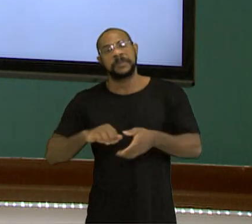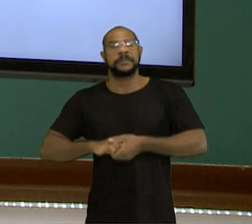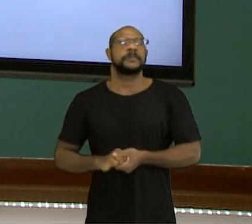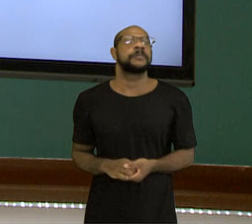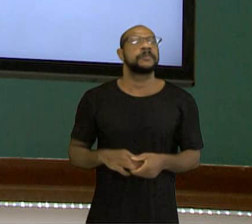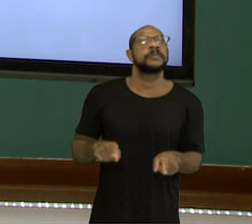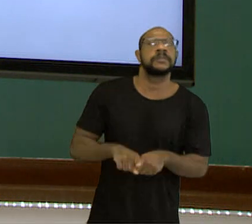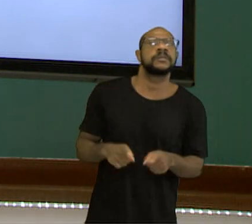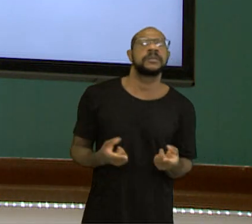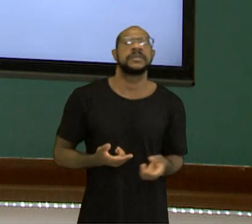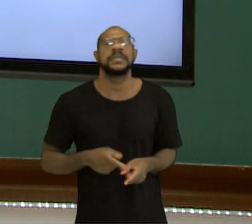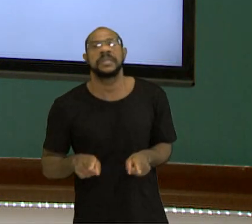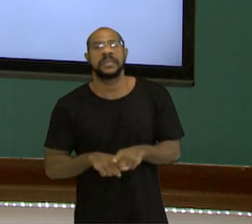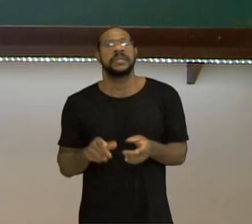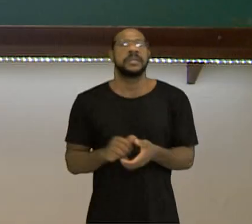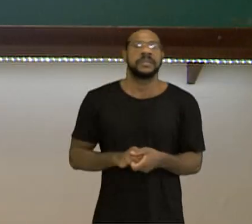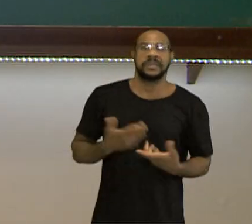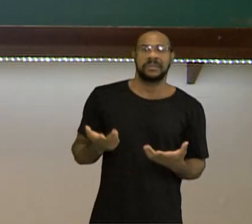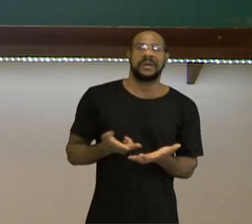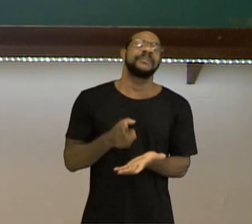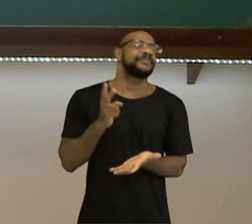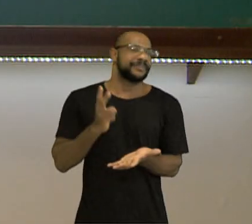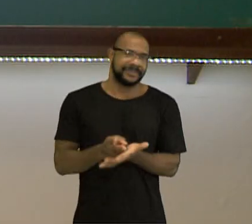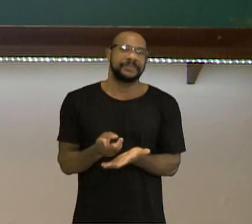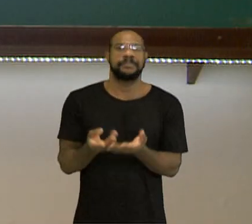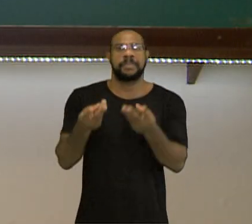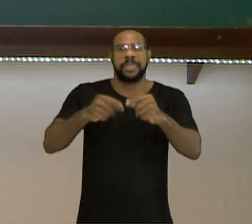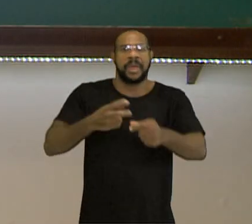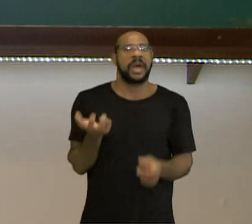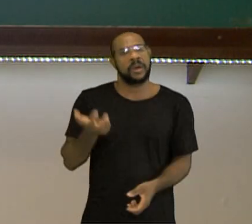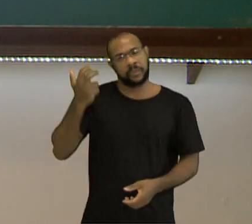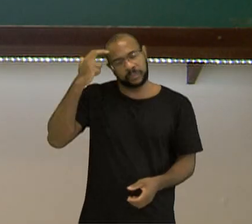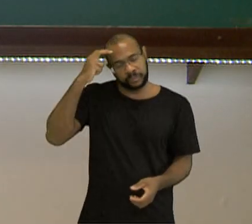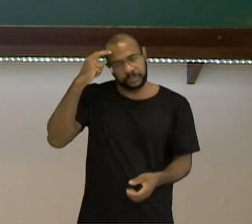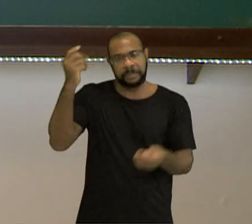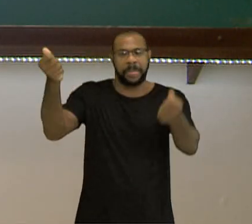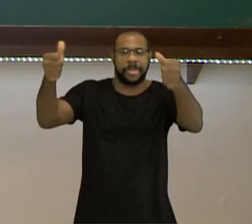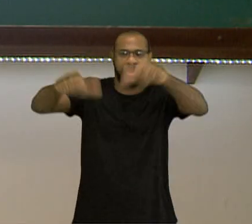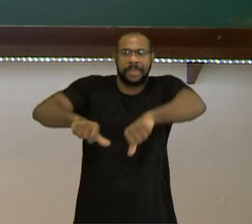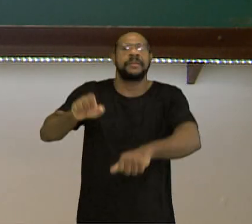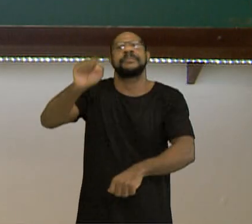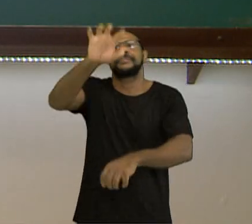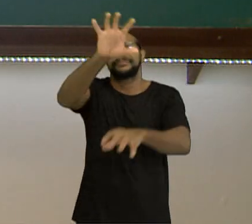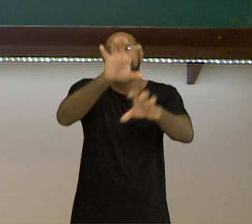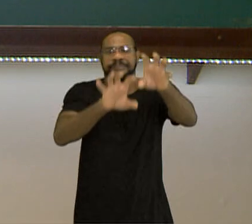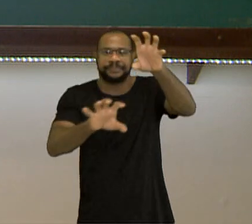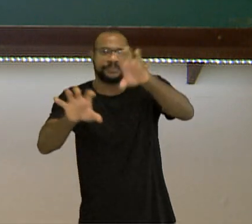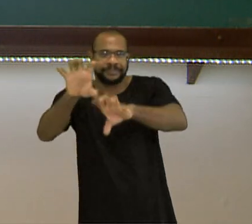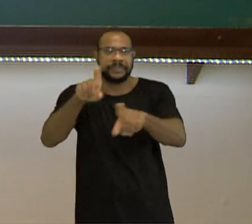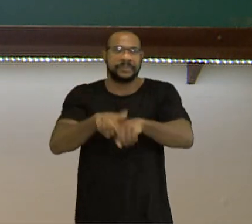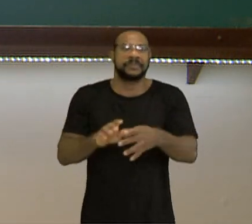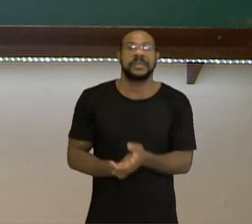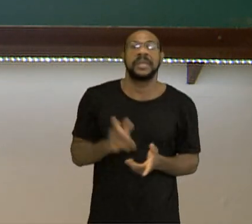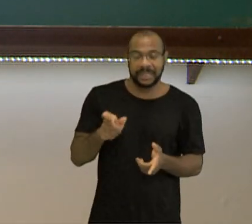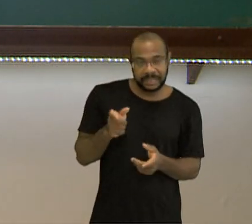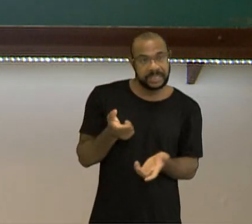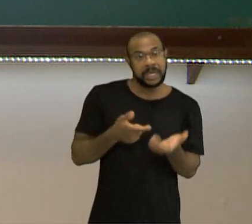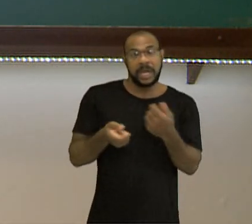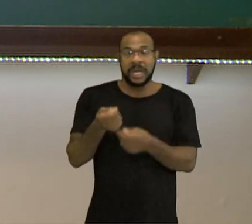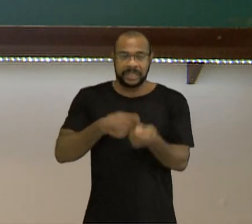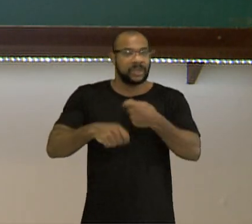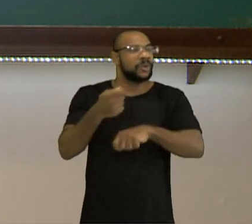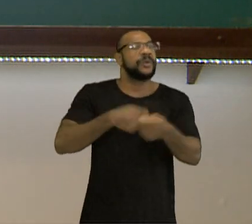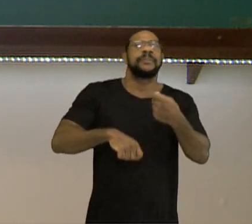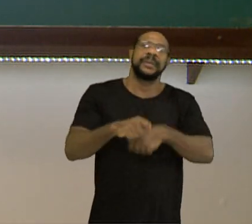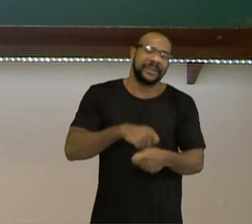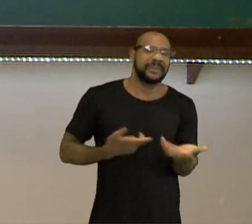e a descontinuidade da cultura e de muitas etnias no continente africano. Então a escravidão, esse comércio de escravos